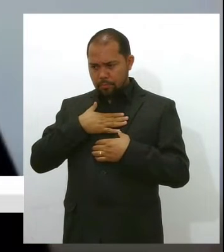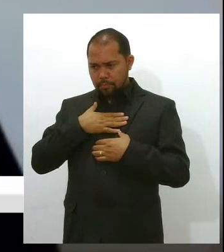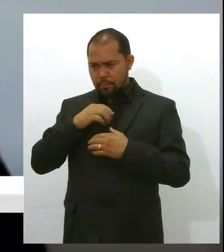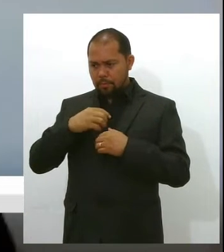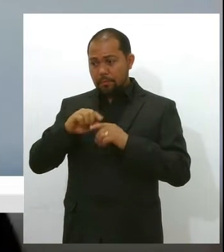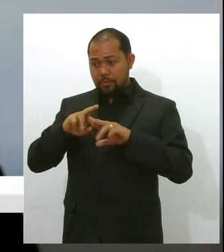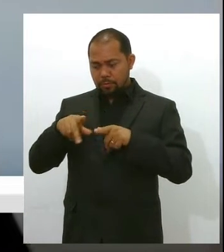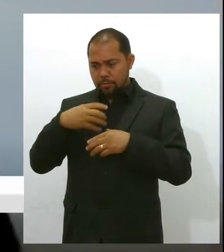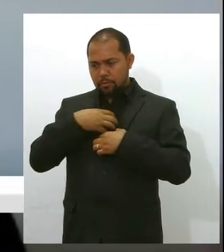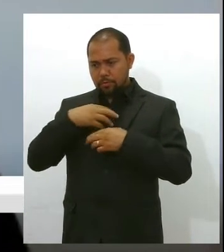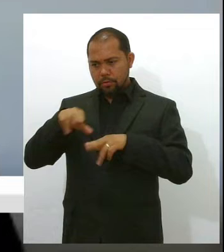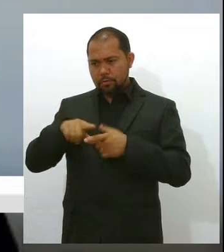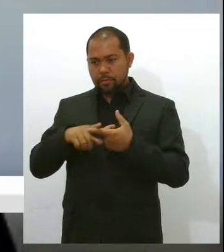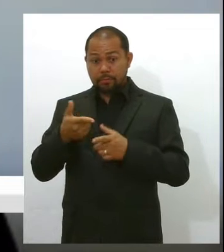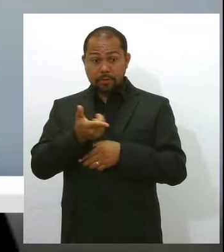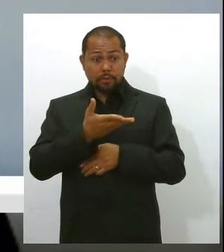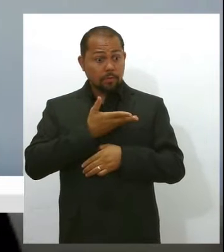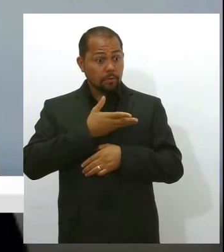anos, todas